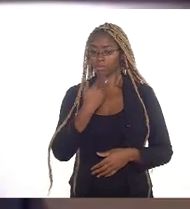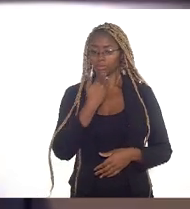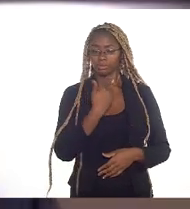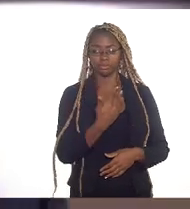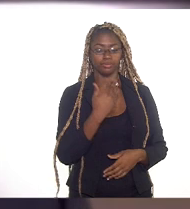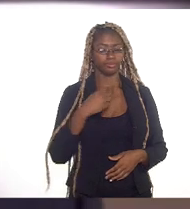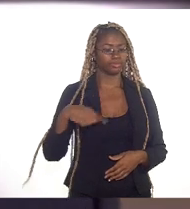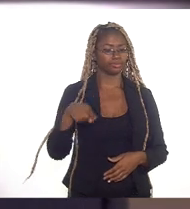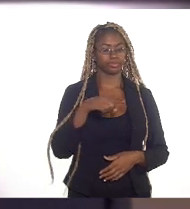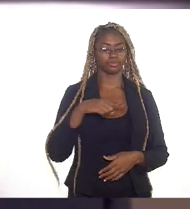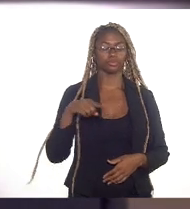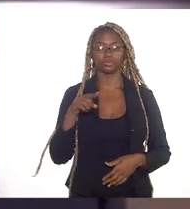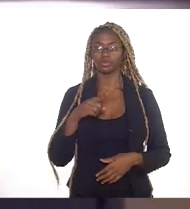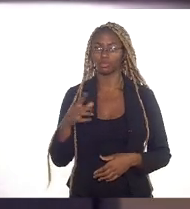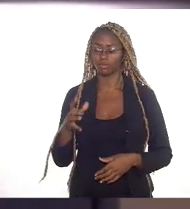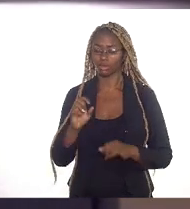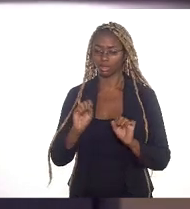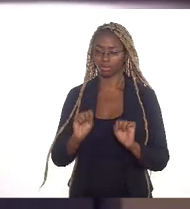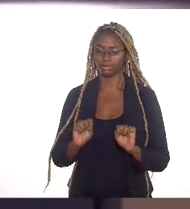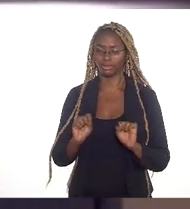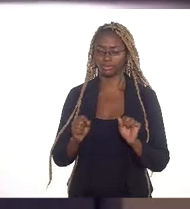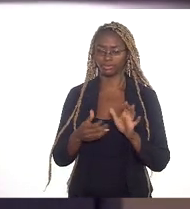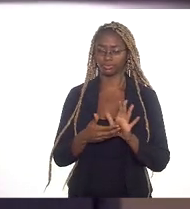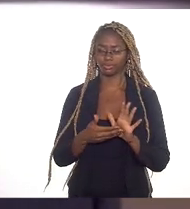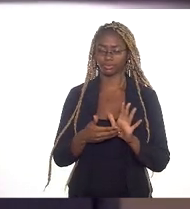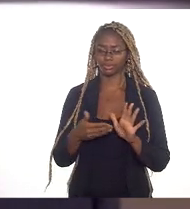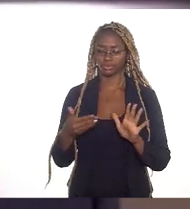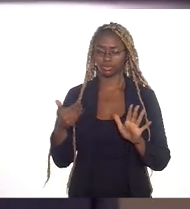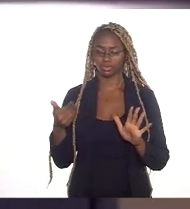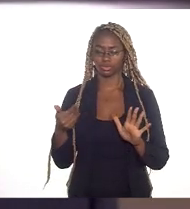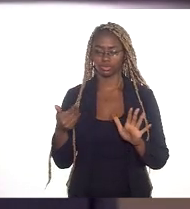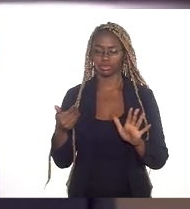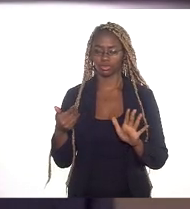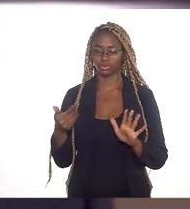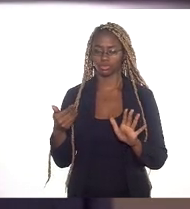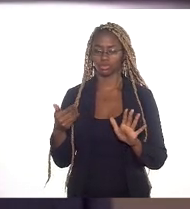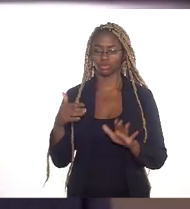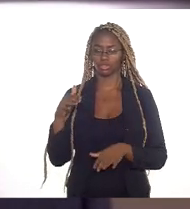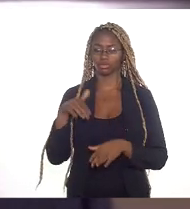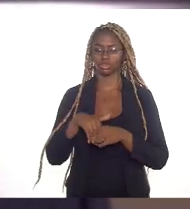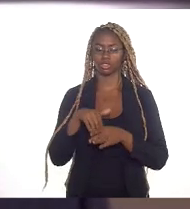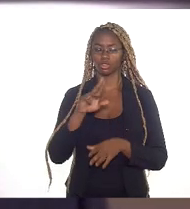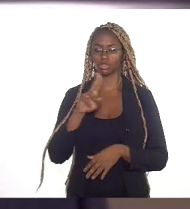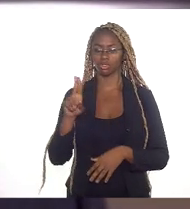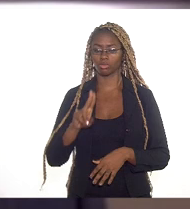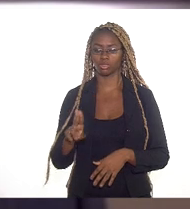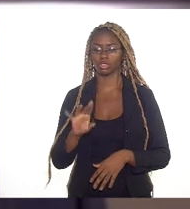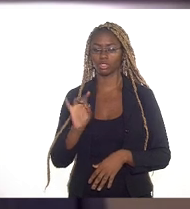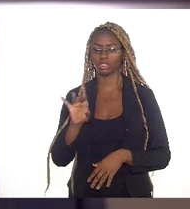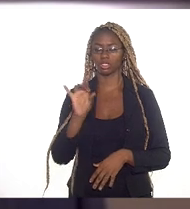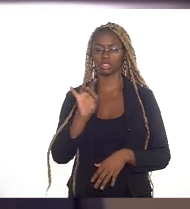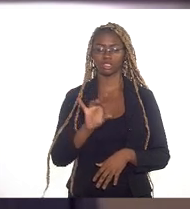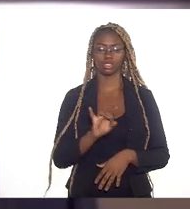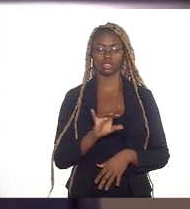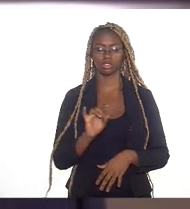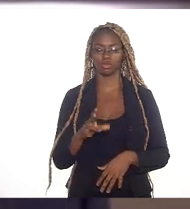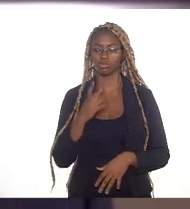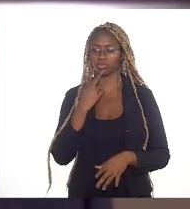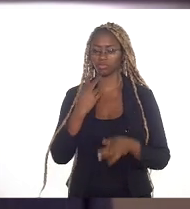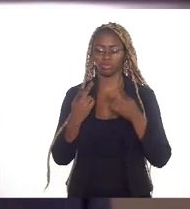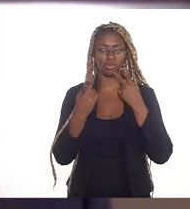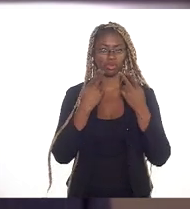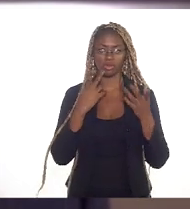se nós pudéssemos retirar a votação nominal e cada um fazer a sua declaração do voto